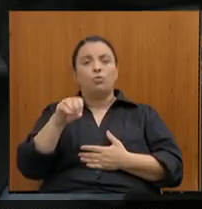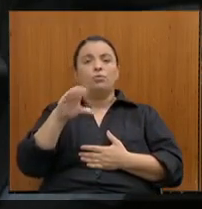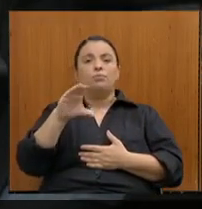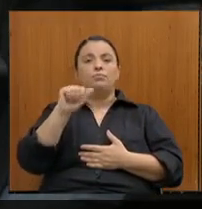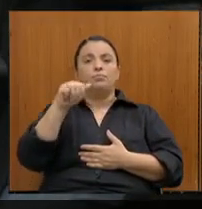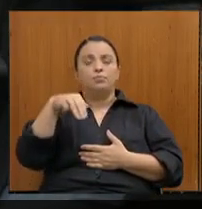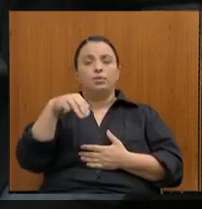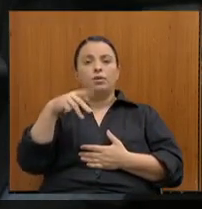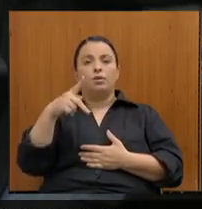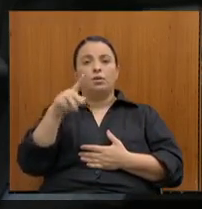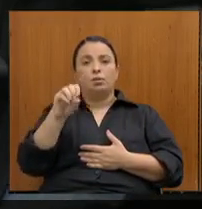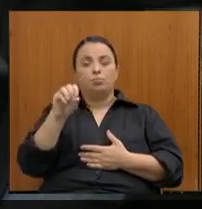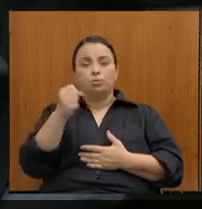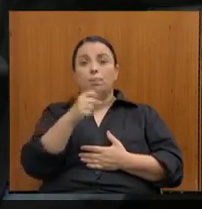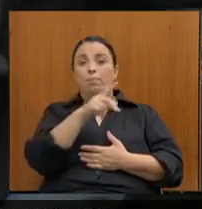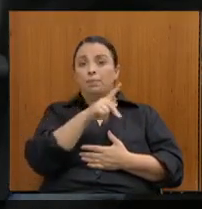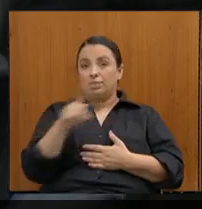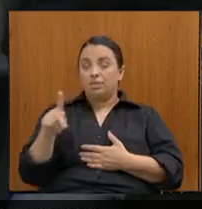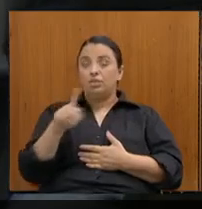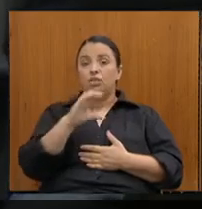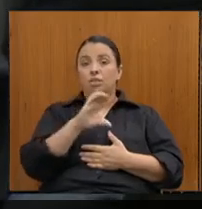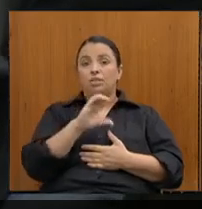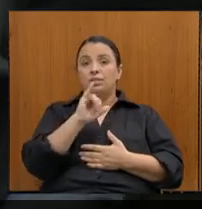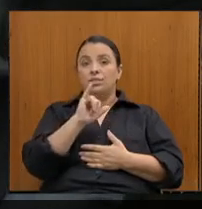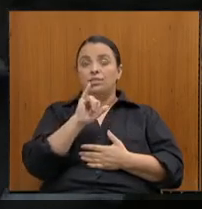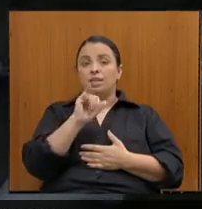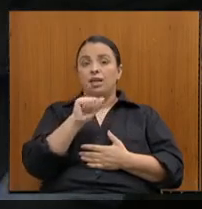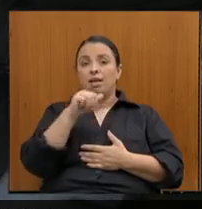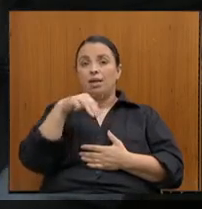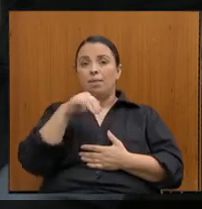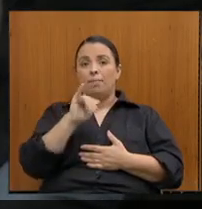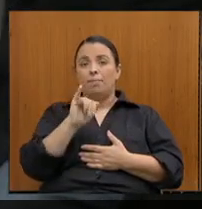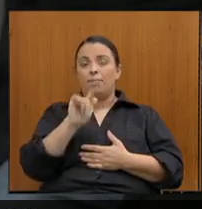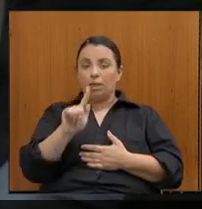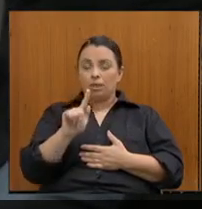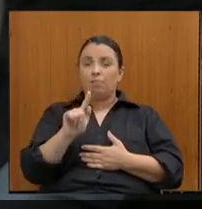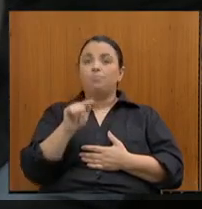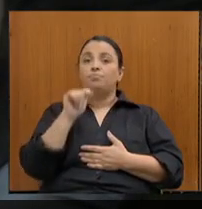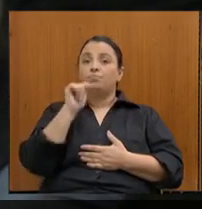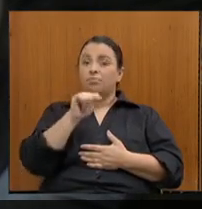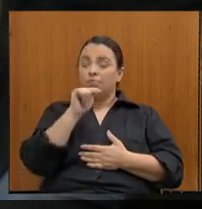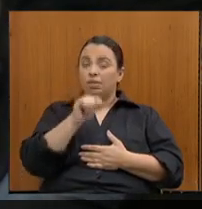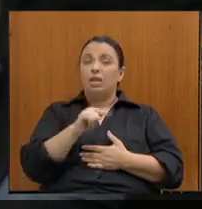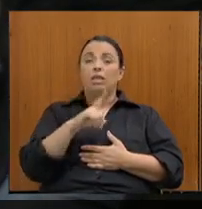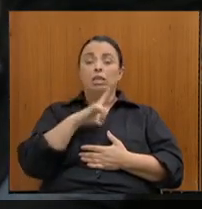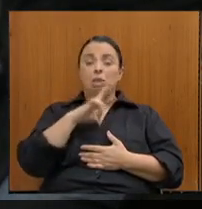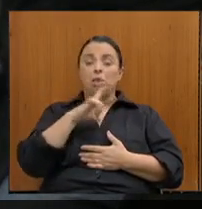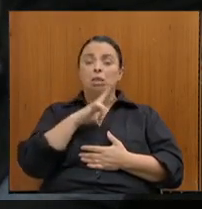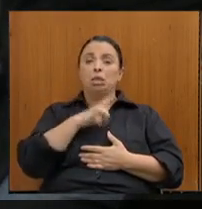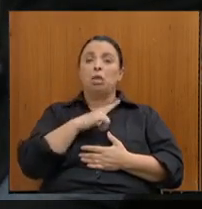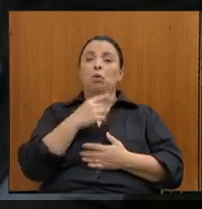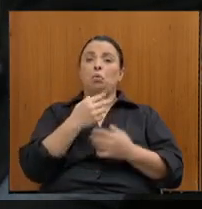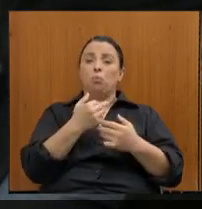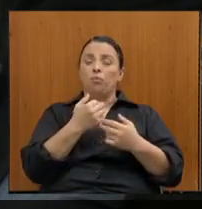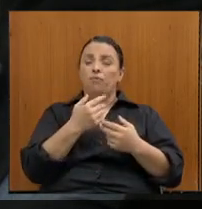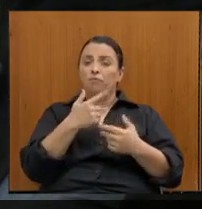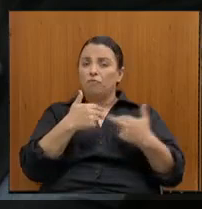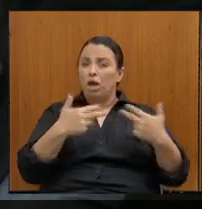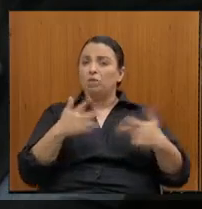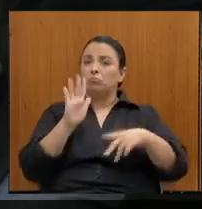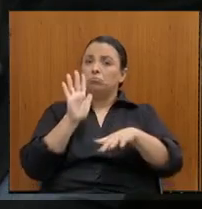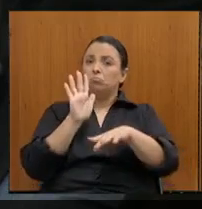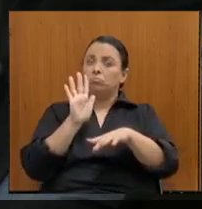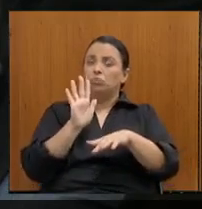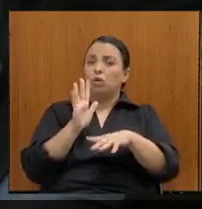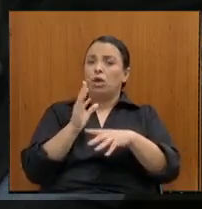siamig que tem dado contribuição contribuições enormes para Minas Gerais eu tenho certeza que